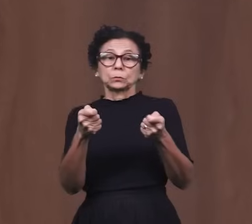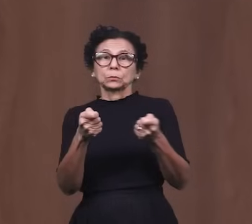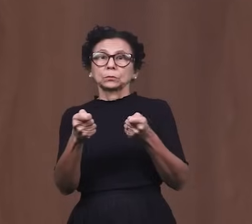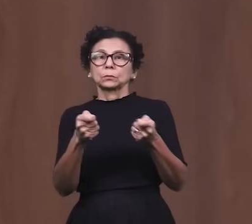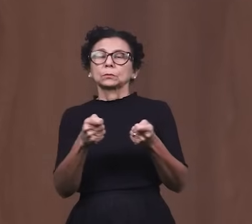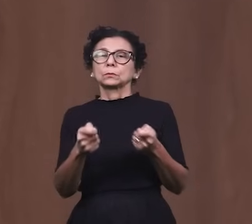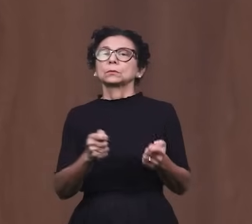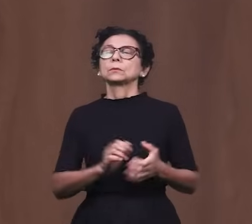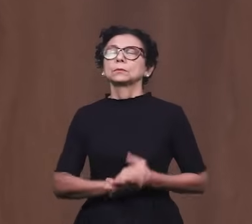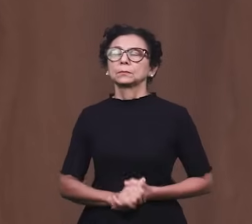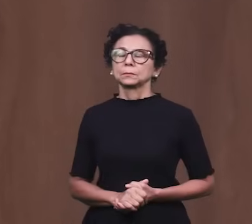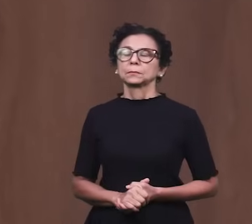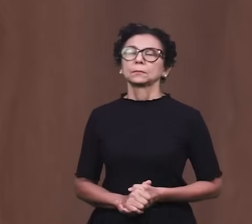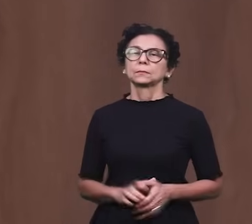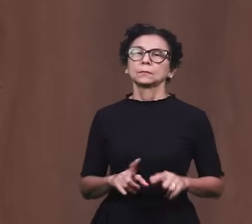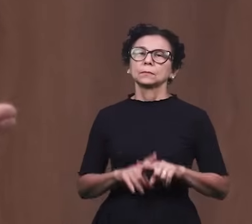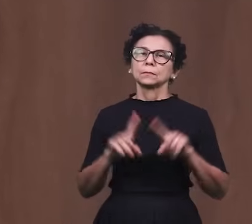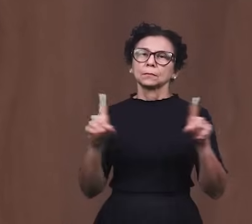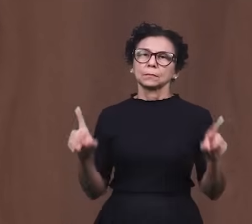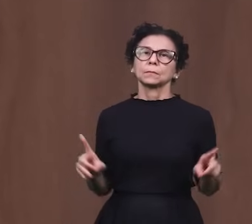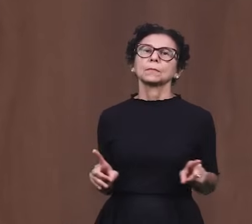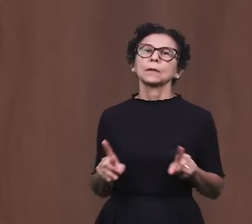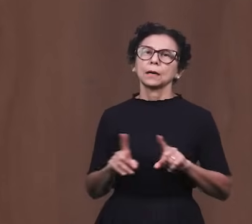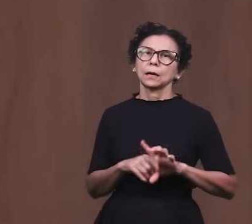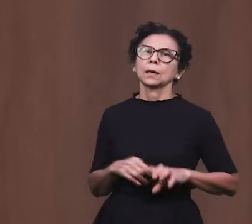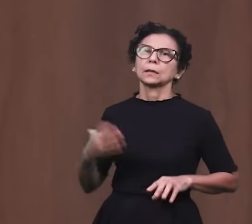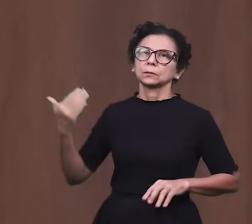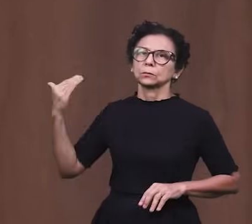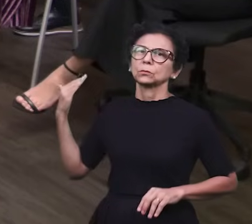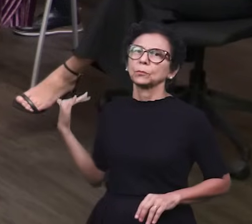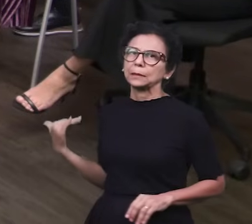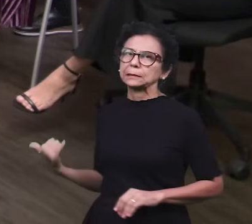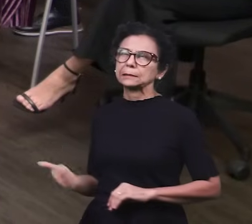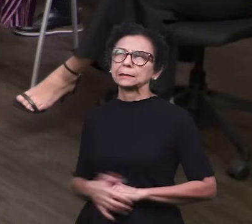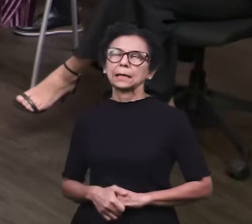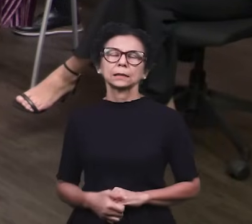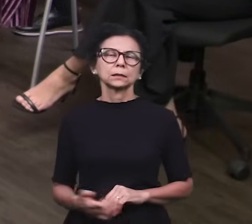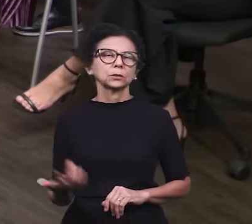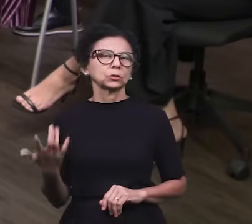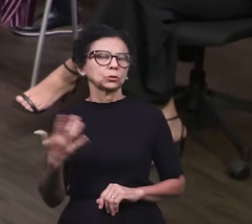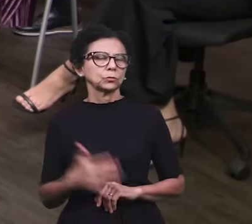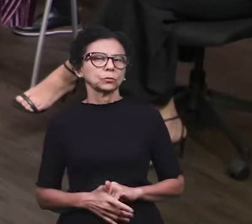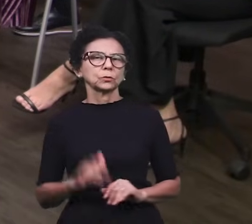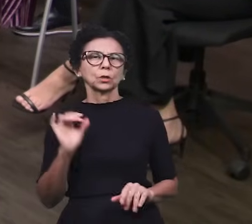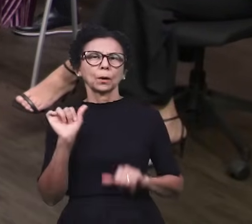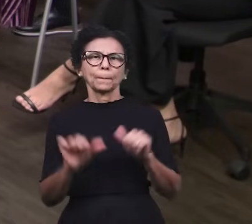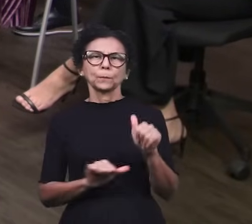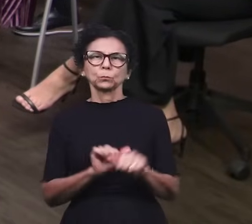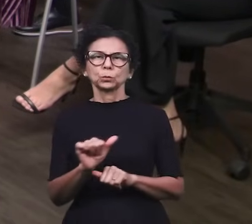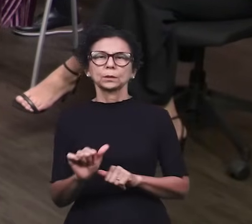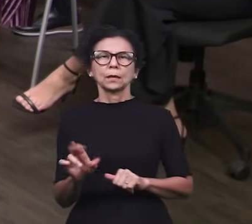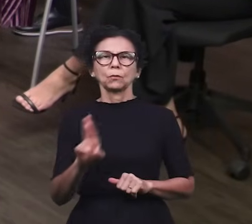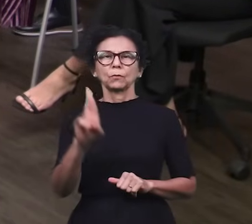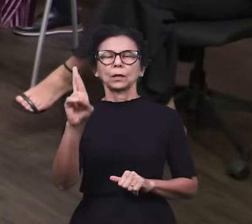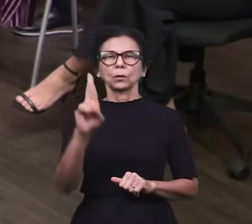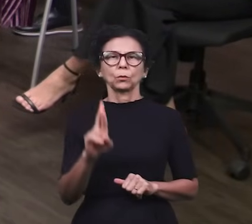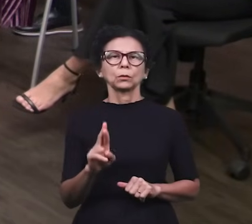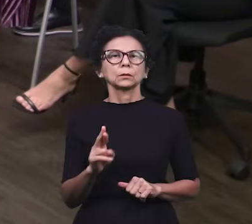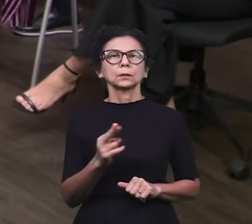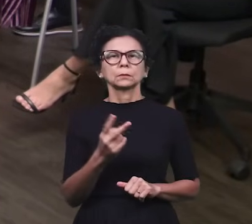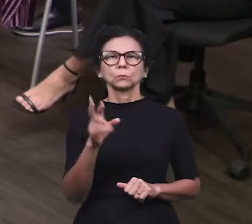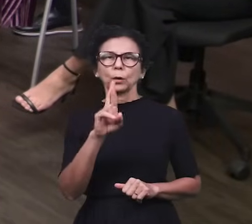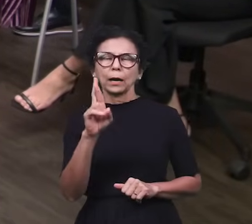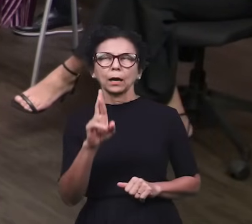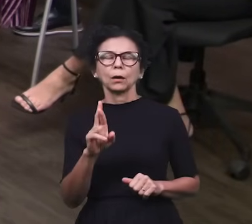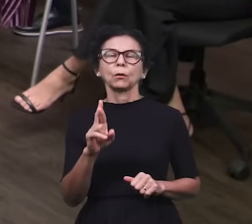mais controlada, mas historicamente, né, o pastor citou muito bem, nós já tivemos que refazer a nossa moeda várias e várias vezes por conta da